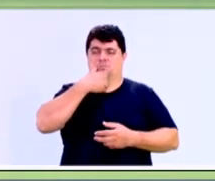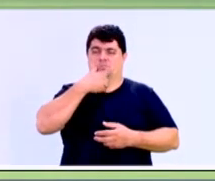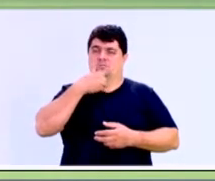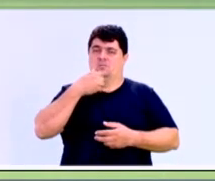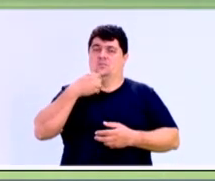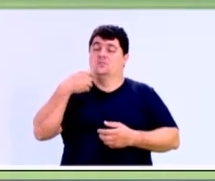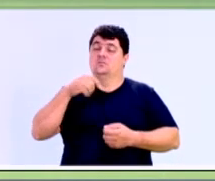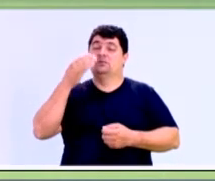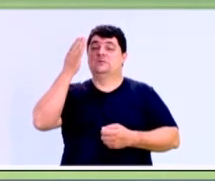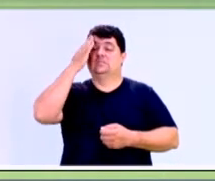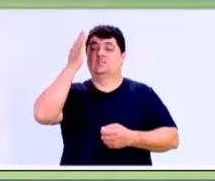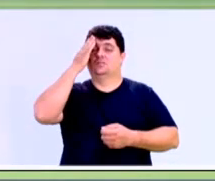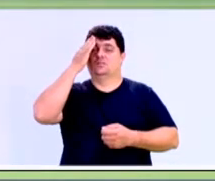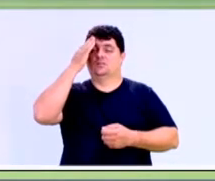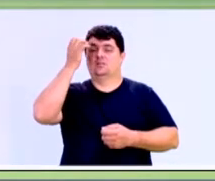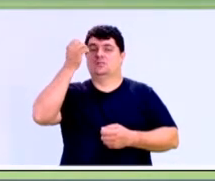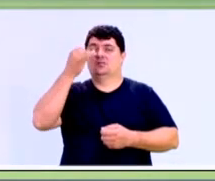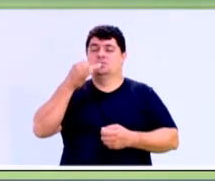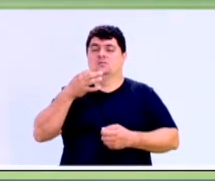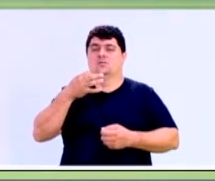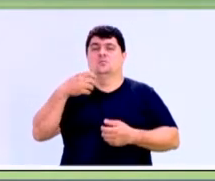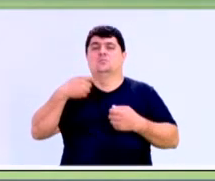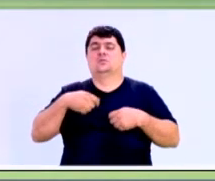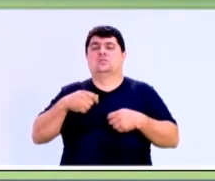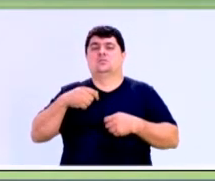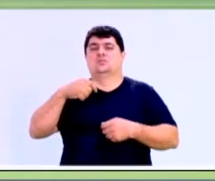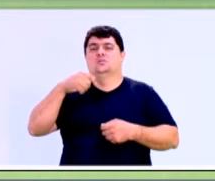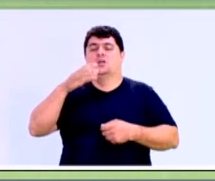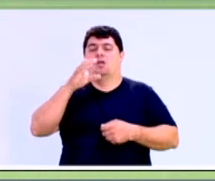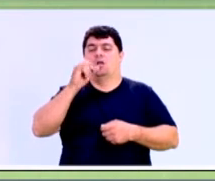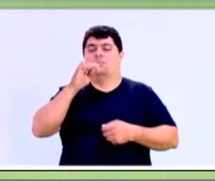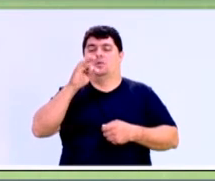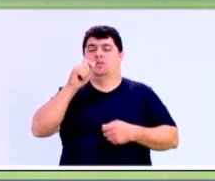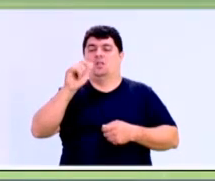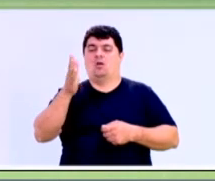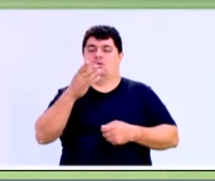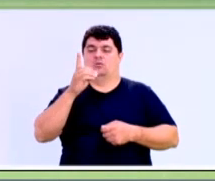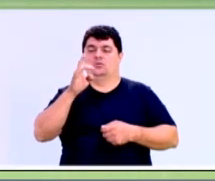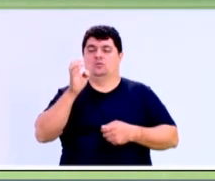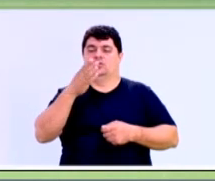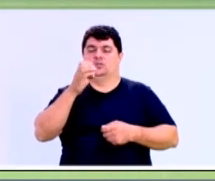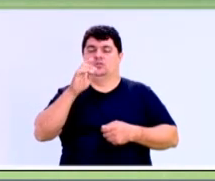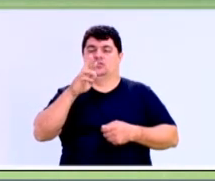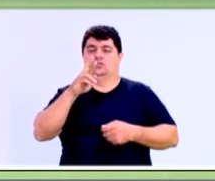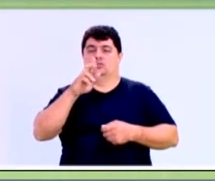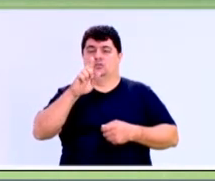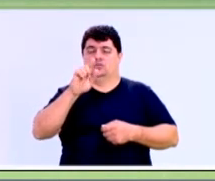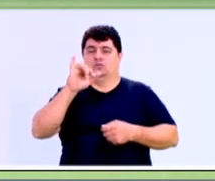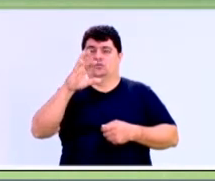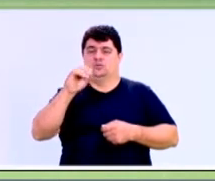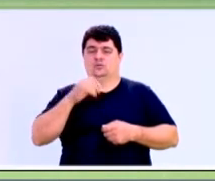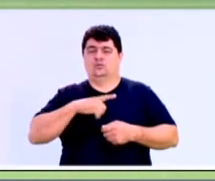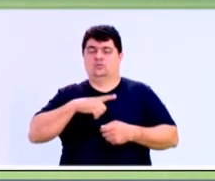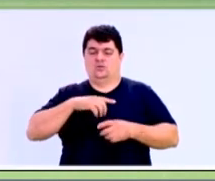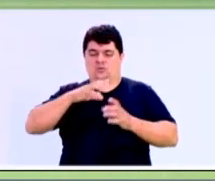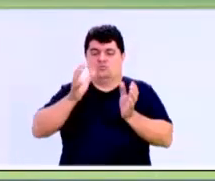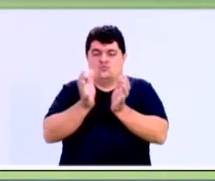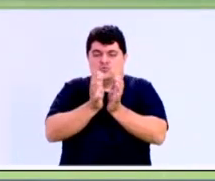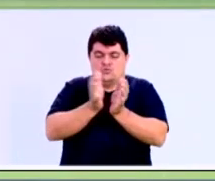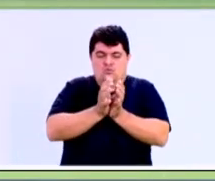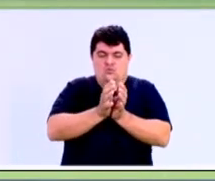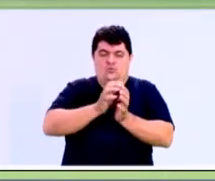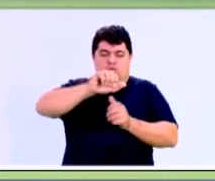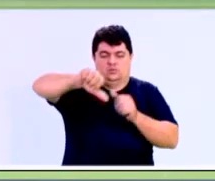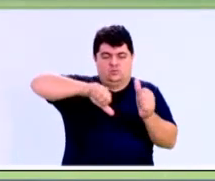primeiramente, para a gente falar sobre a necessidade de capital de giro, nós temos que entender que no grupo circulante, ativo e passivo,